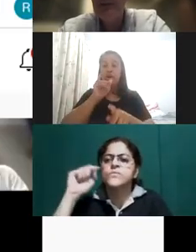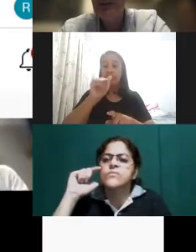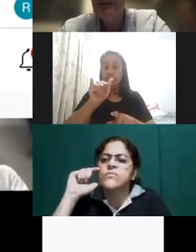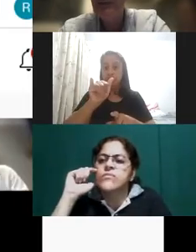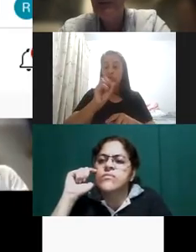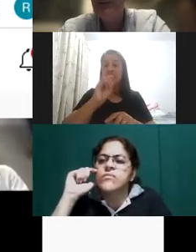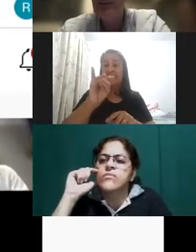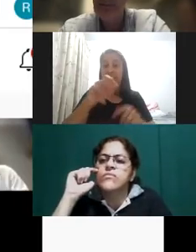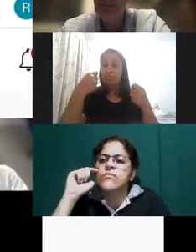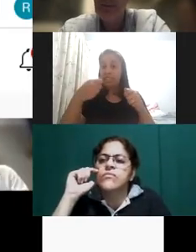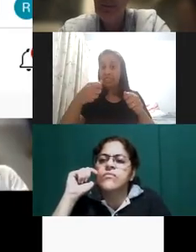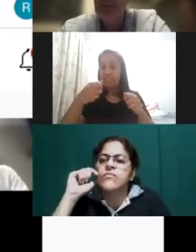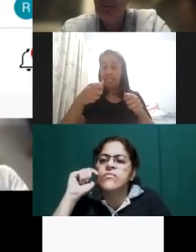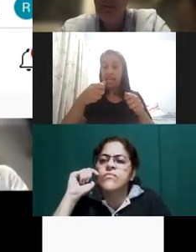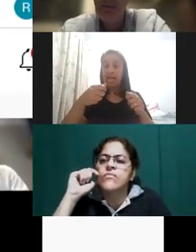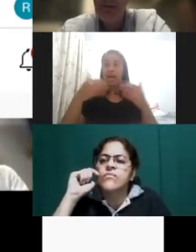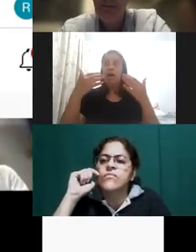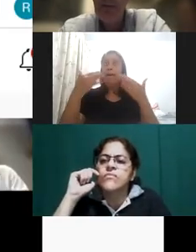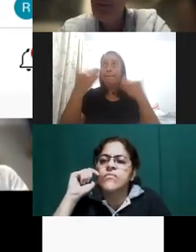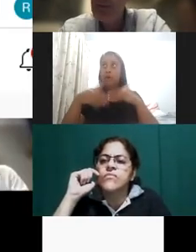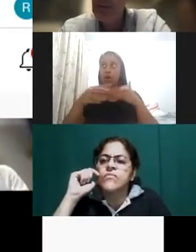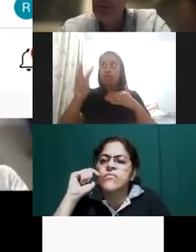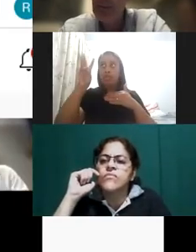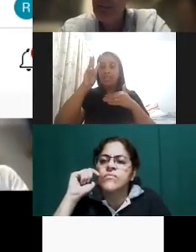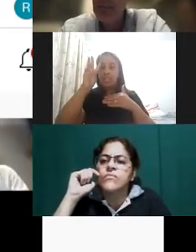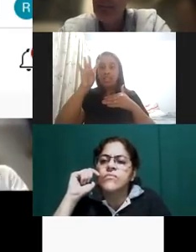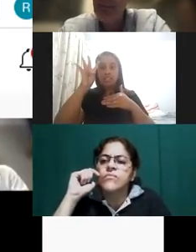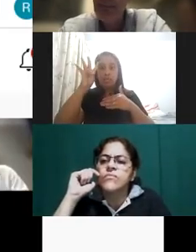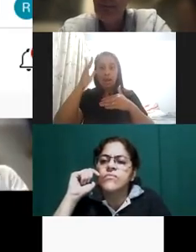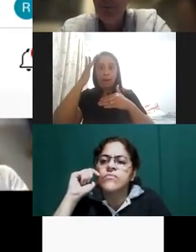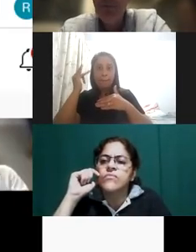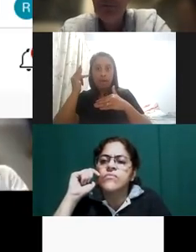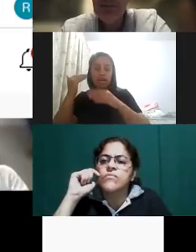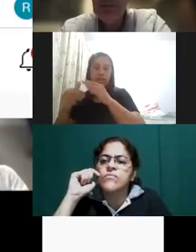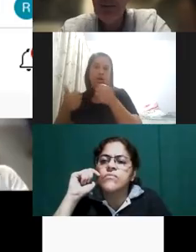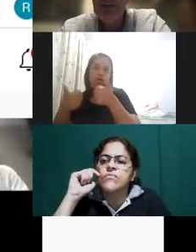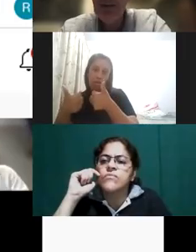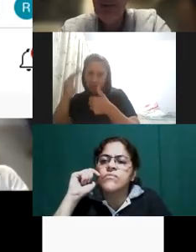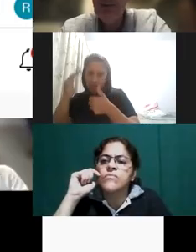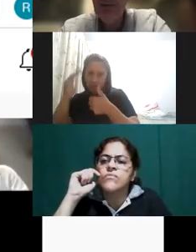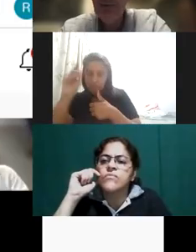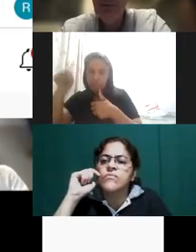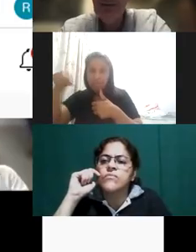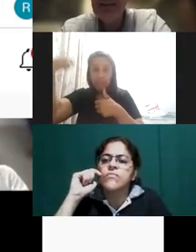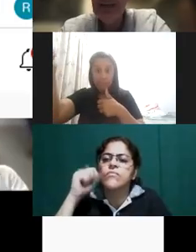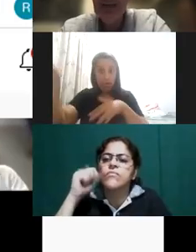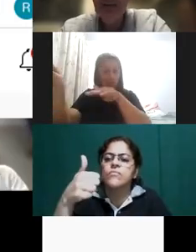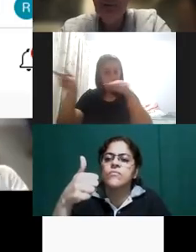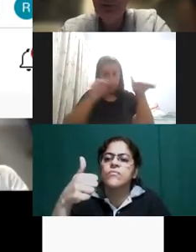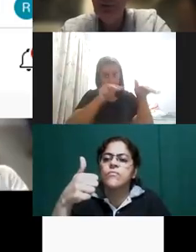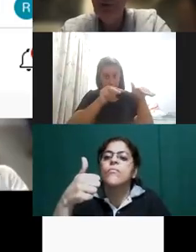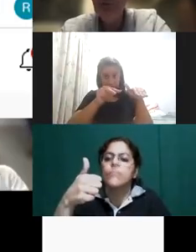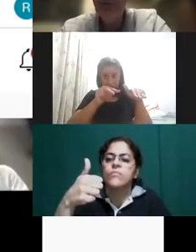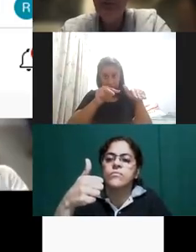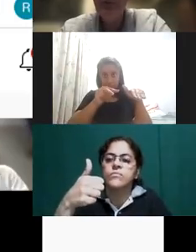falando aqui, já está resolvendo o problema. Deu para entender? Deu para visualizar o canal aqui do YouTube? Tem as análises,